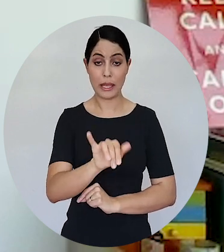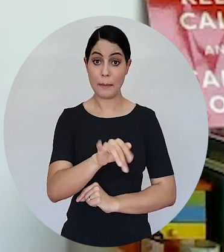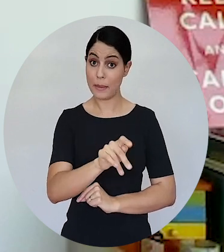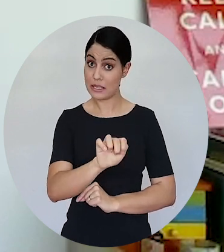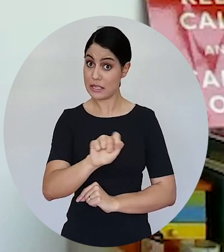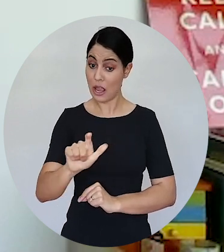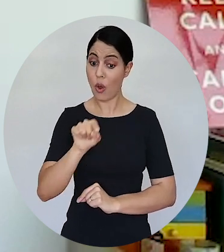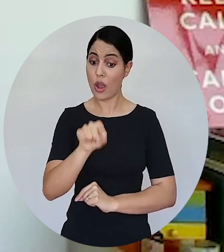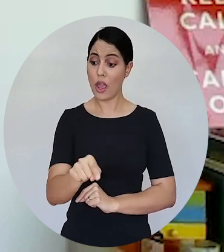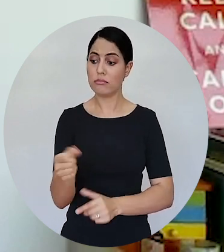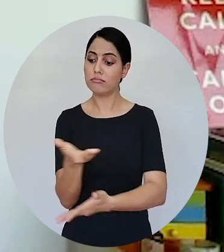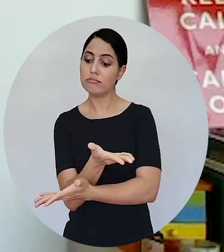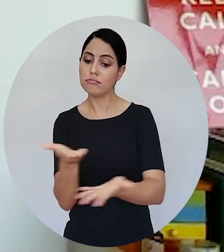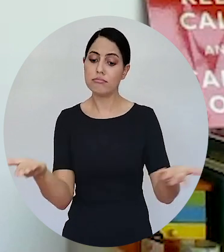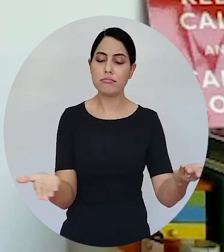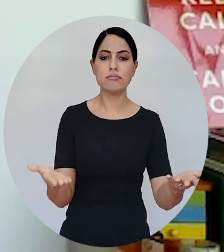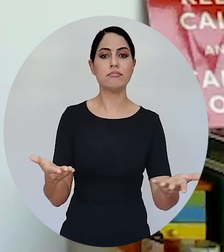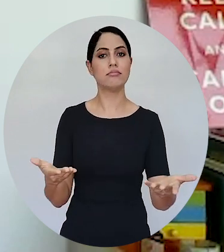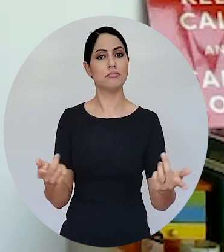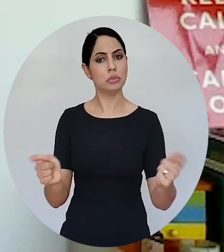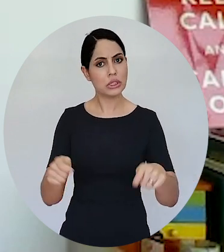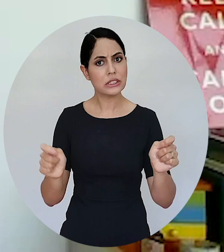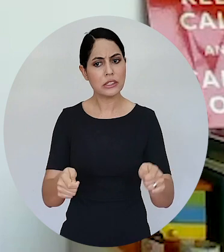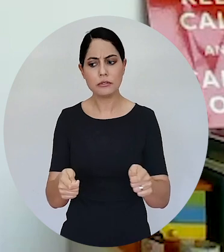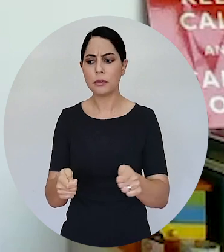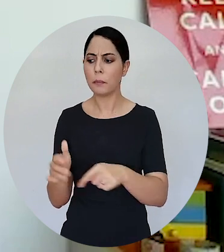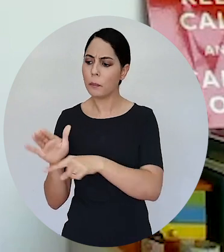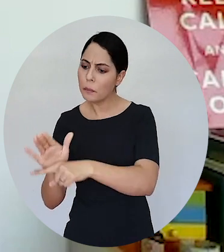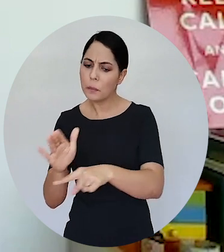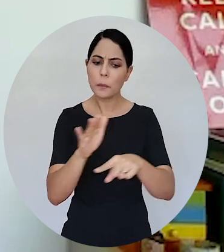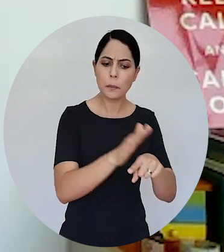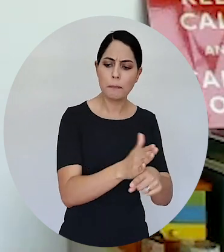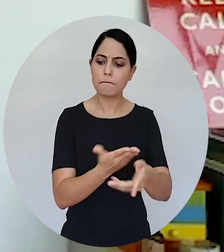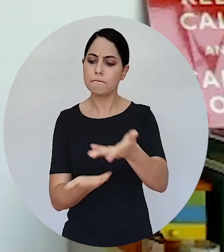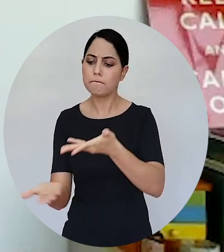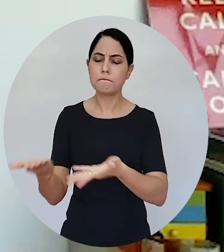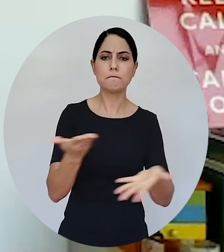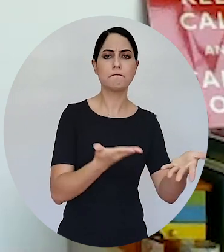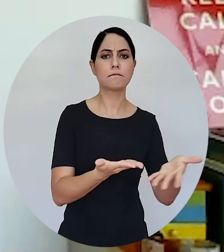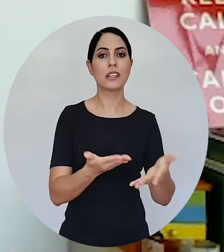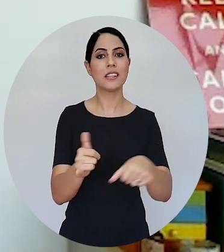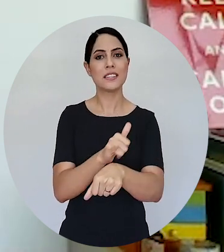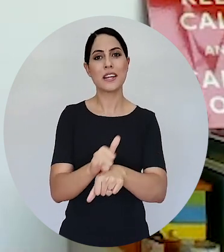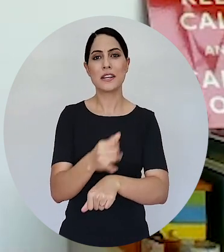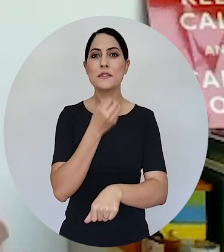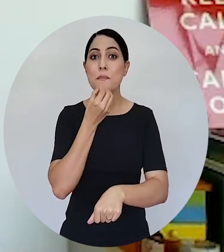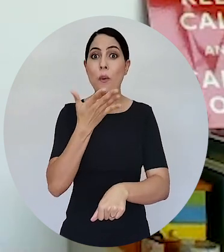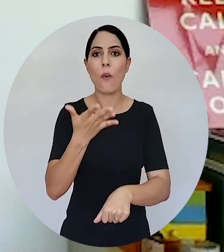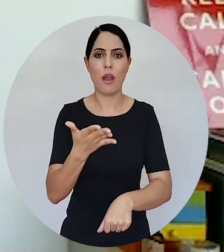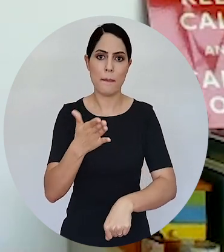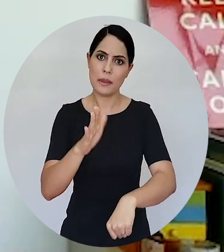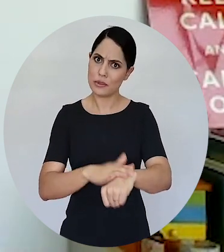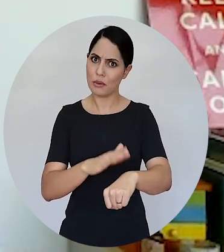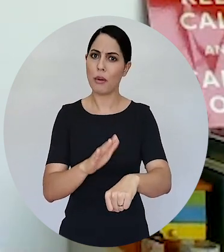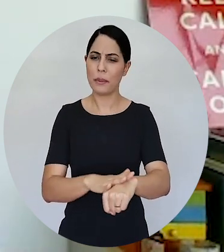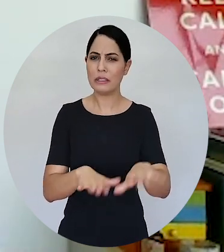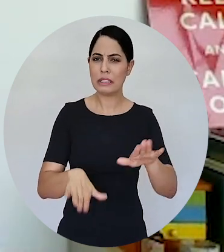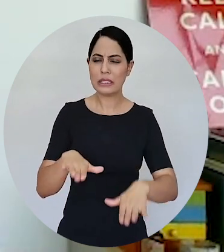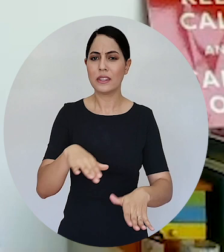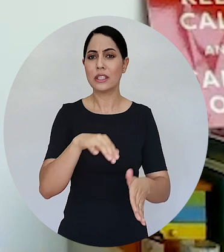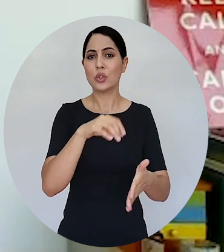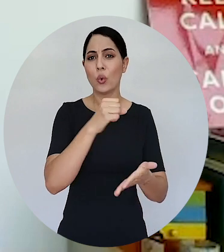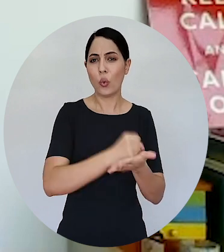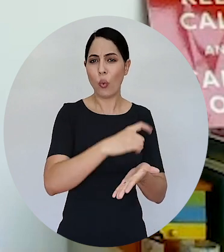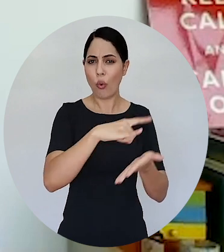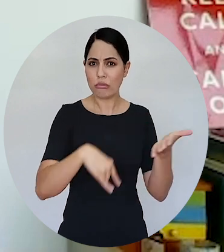terceiro imparcial, para auxiliar as partes a chegarem no melhor caminho possível, mesmo no momento da redação